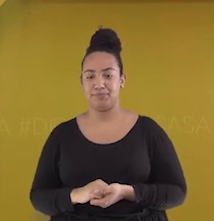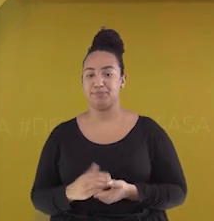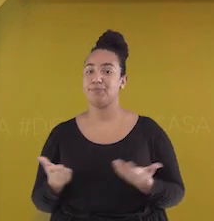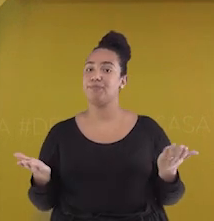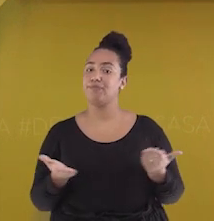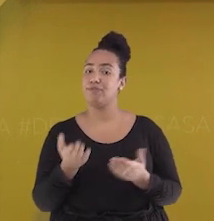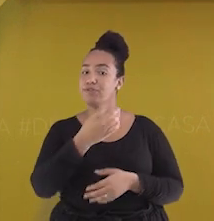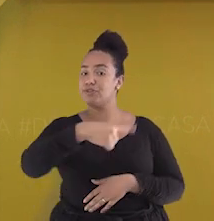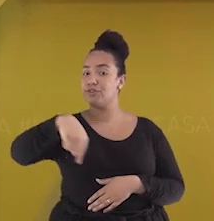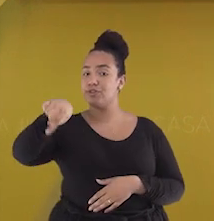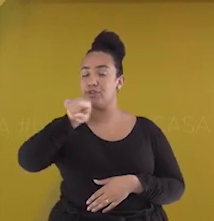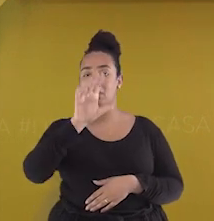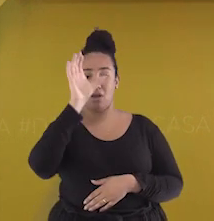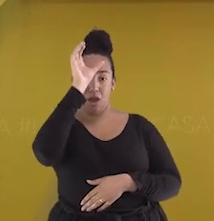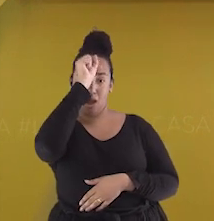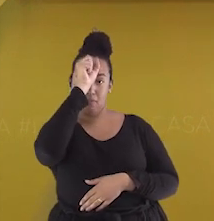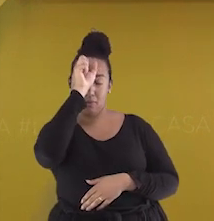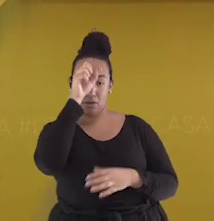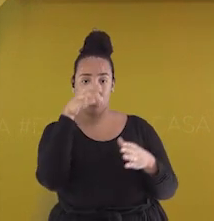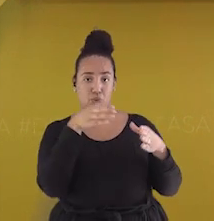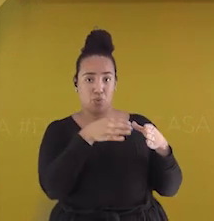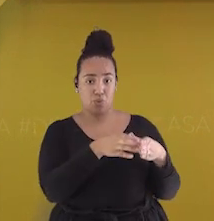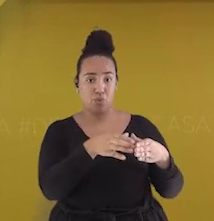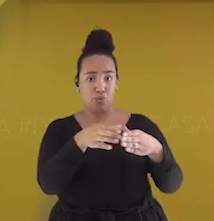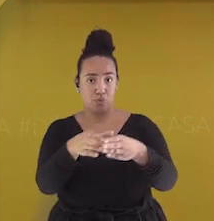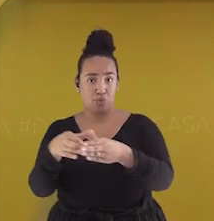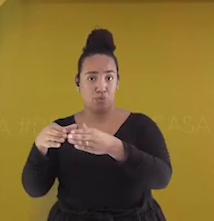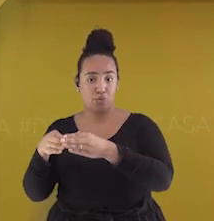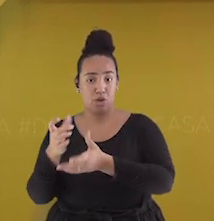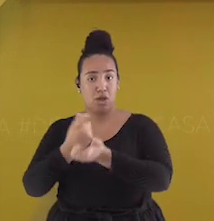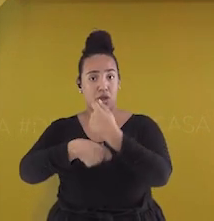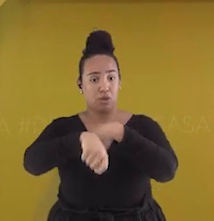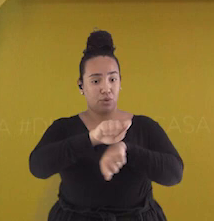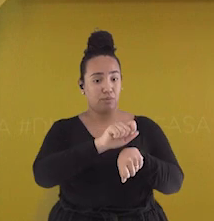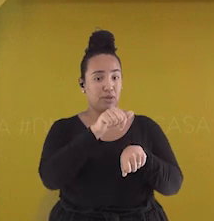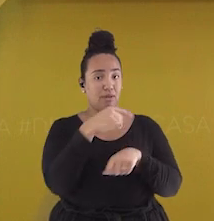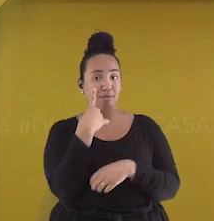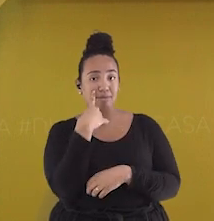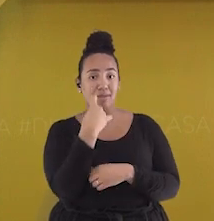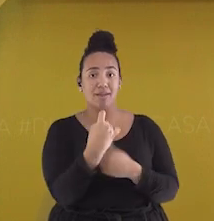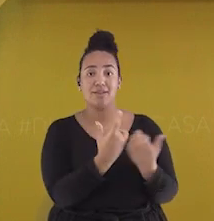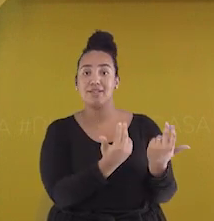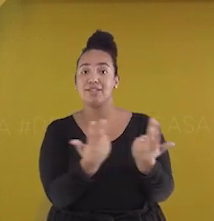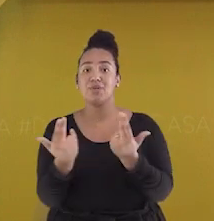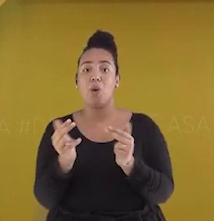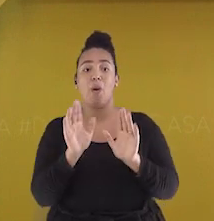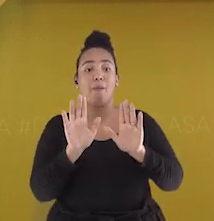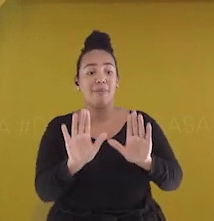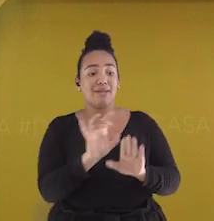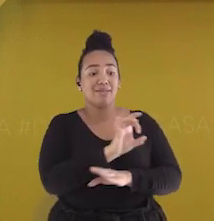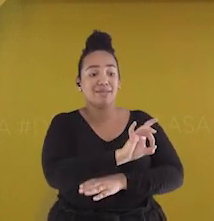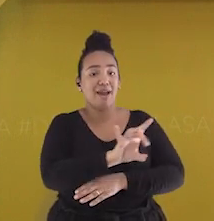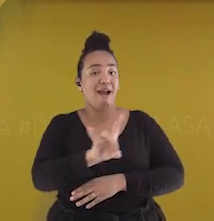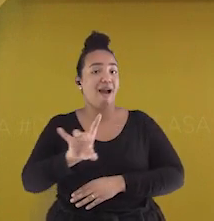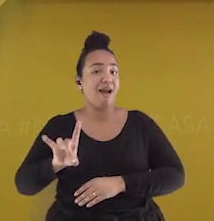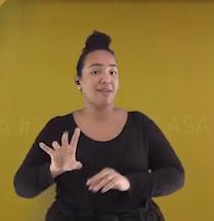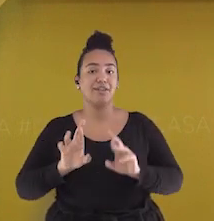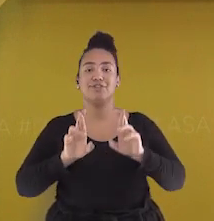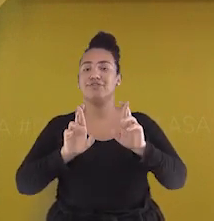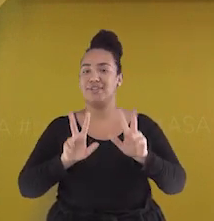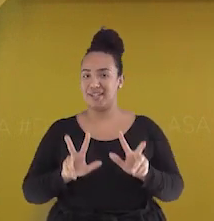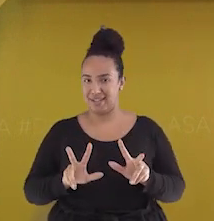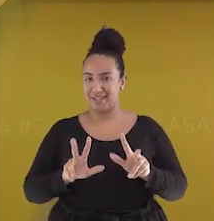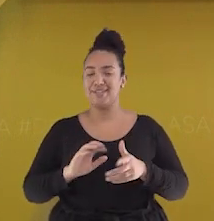Aprendemos que os blocos econômicos, mesmo tendo interesses comuns, eles não são iguais. Que o